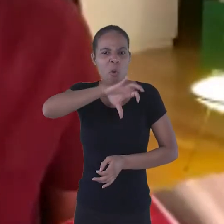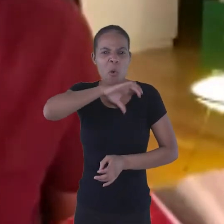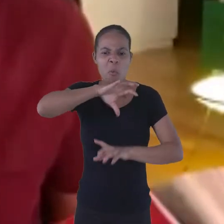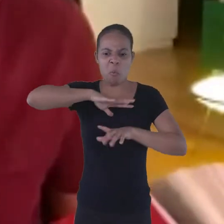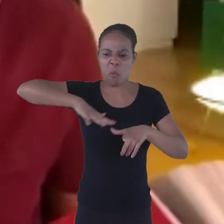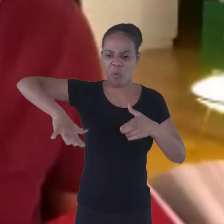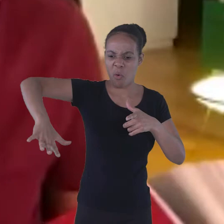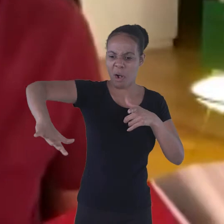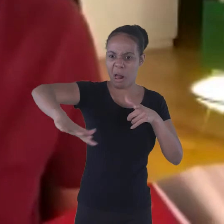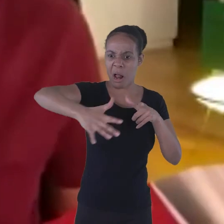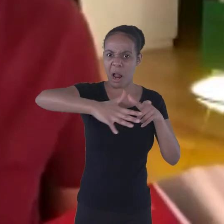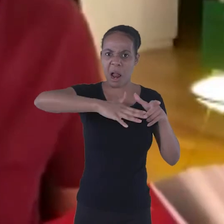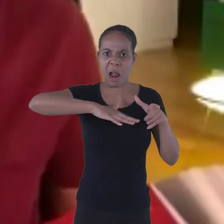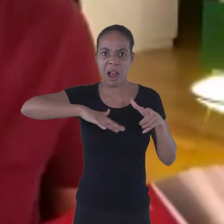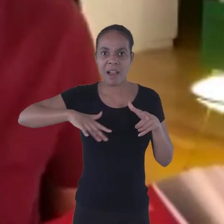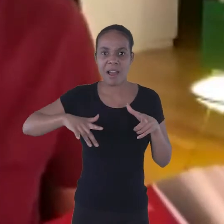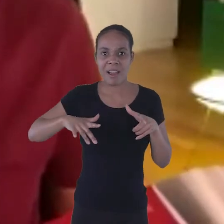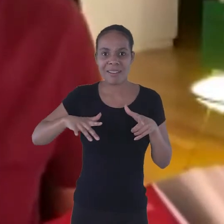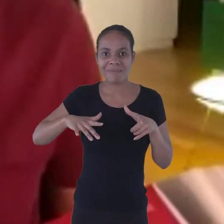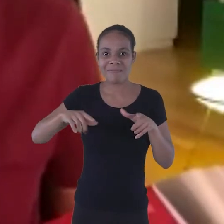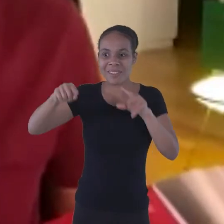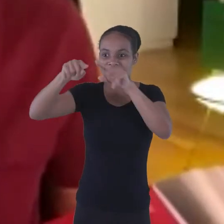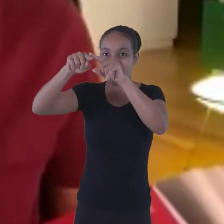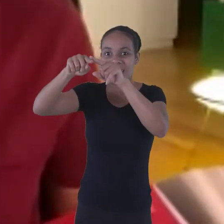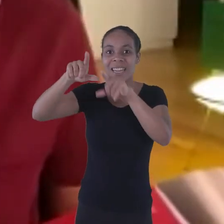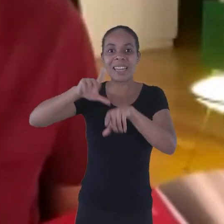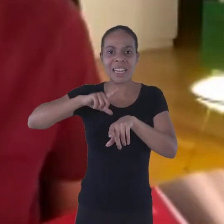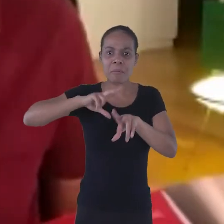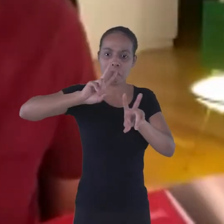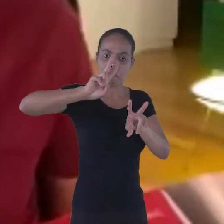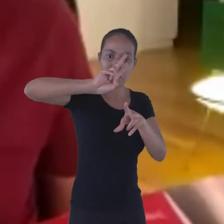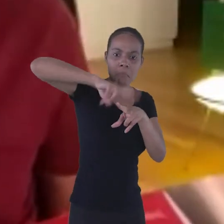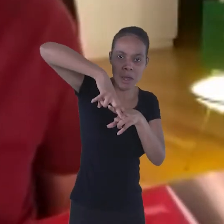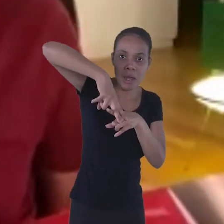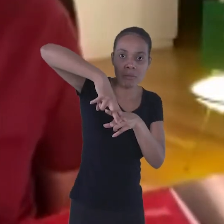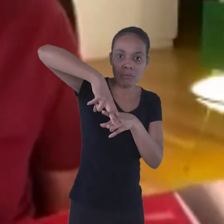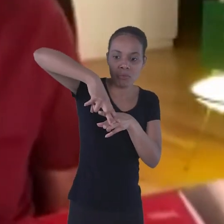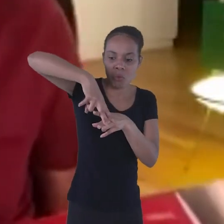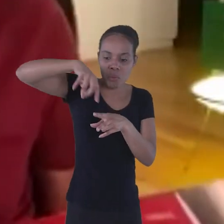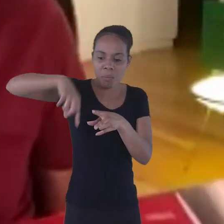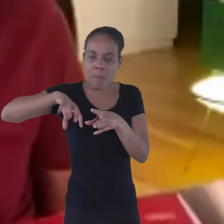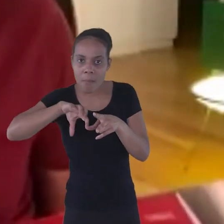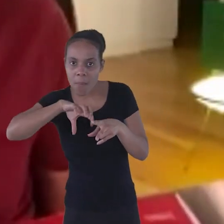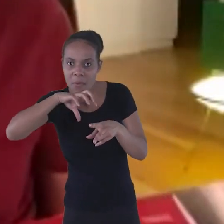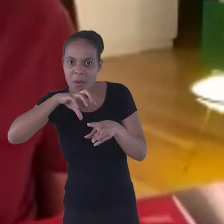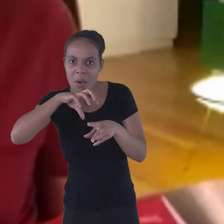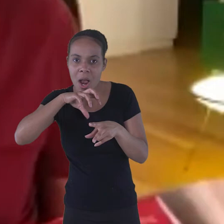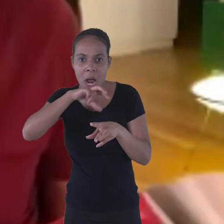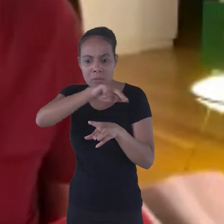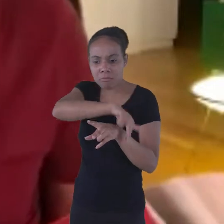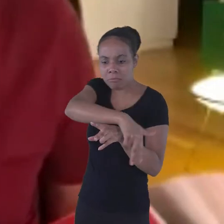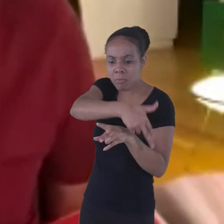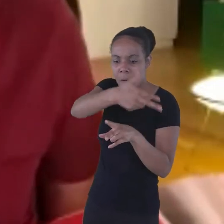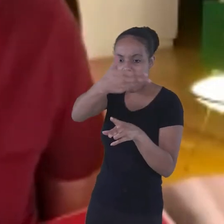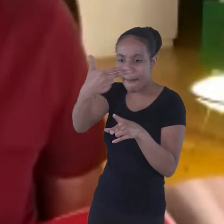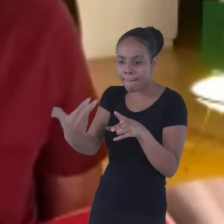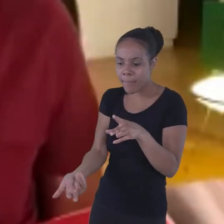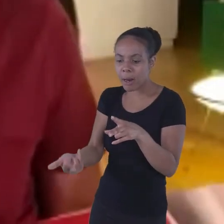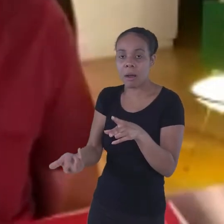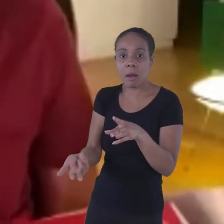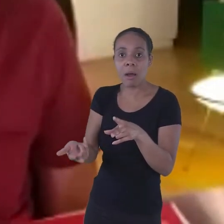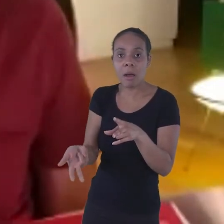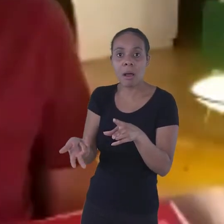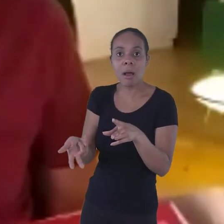dentro da jaula e você, ou essa ontológica